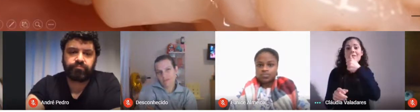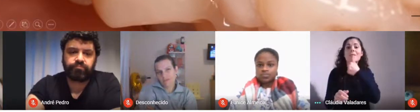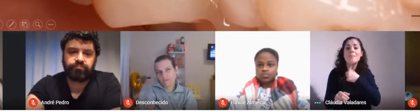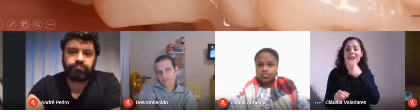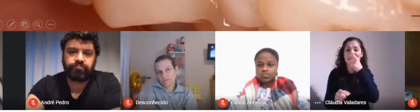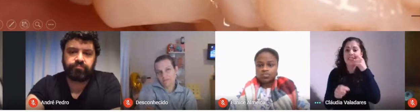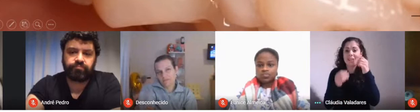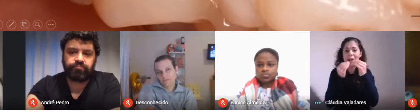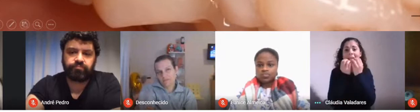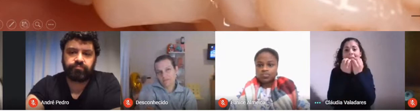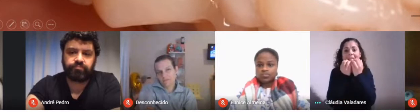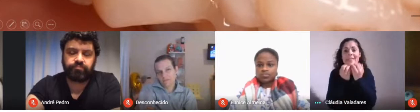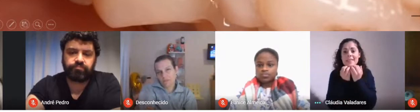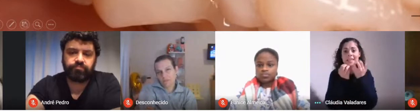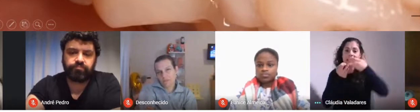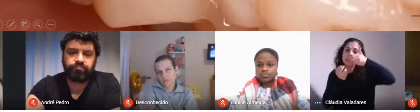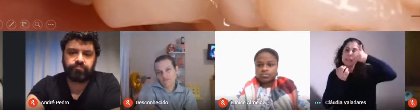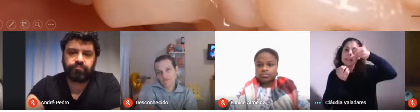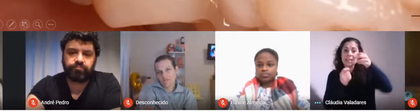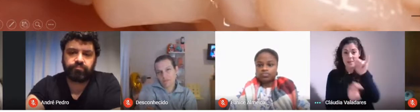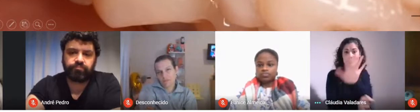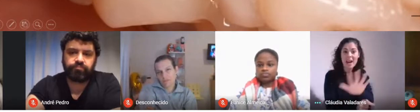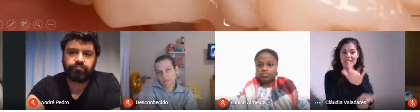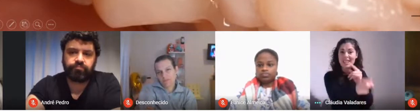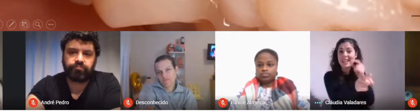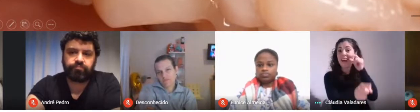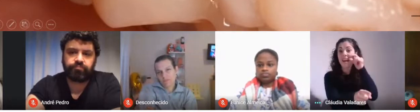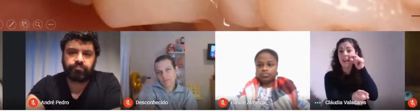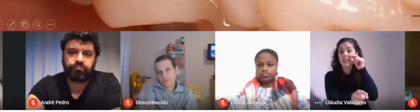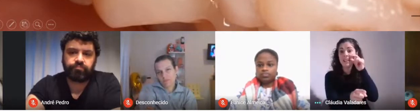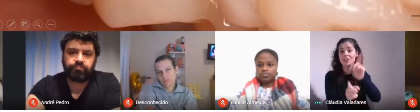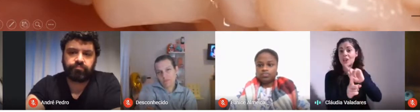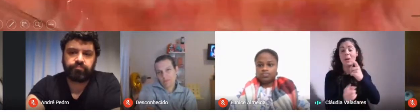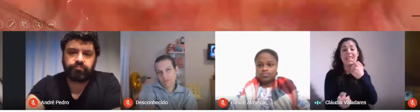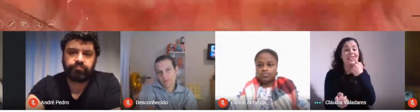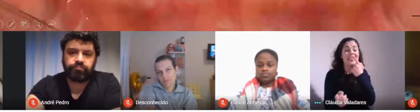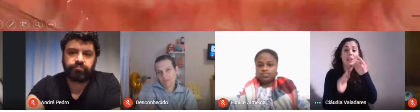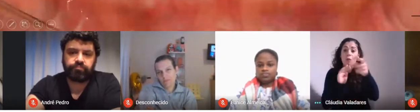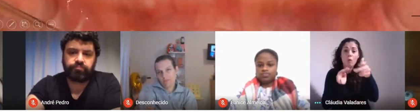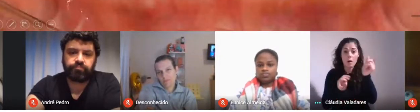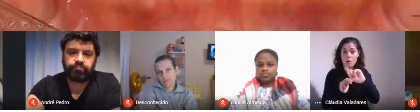Como vemos aqui nesta imagem, aqui esta parte toda já é a raiz.